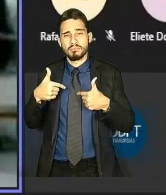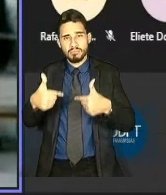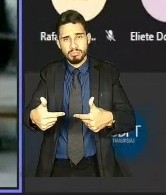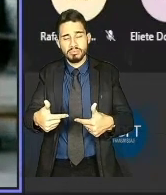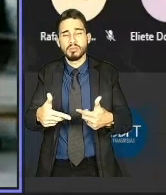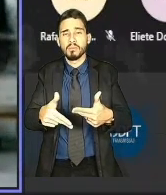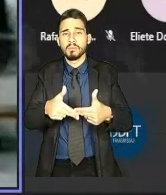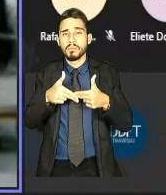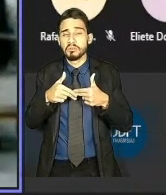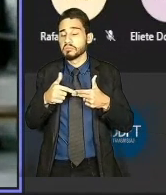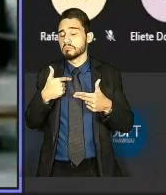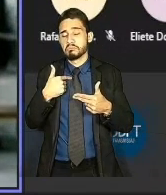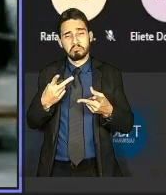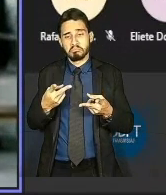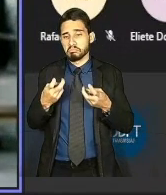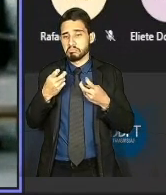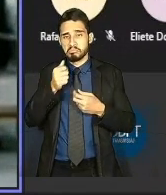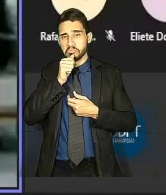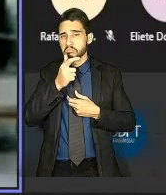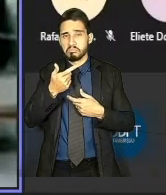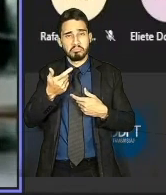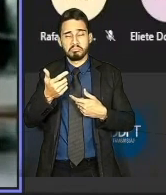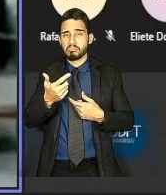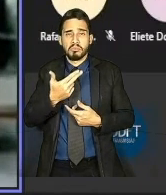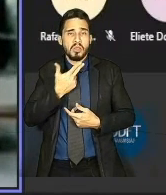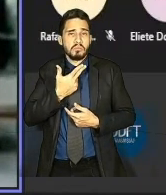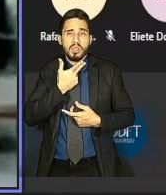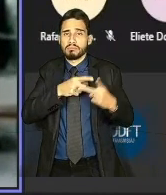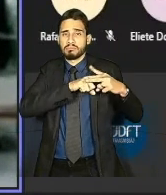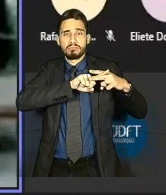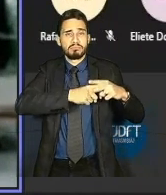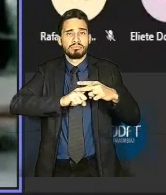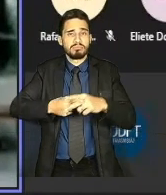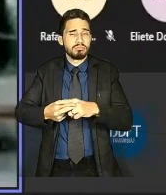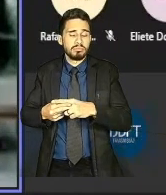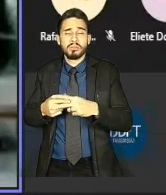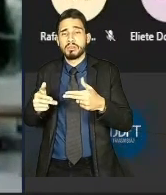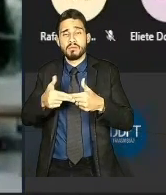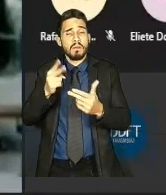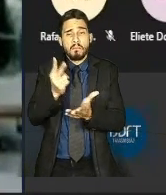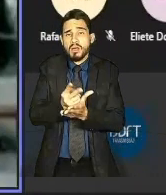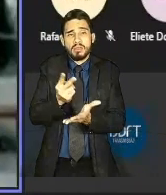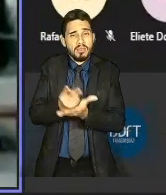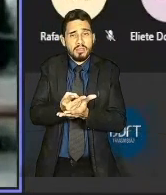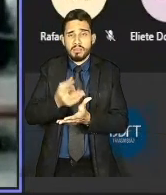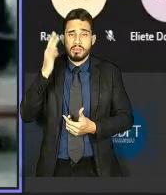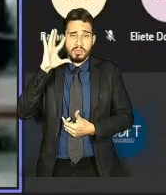estabelecidos. Então, não verifico hipótese de retratação,